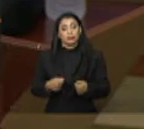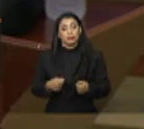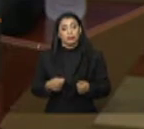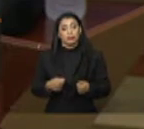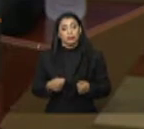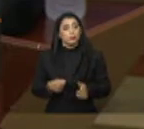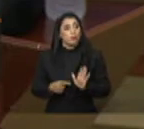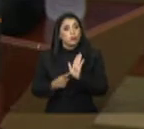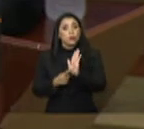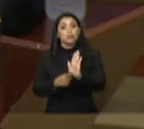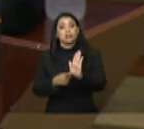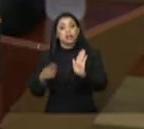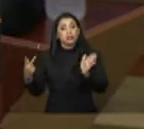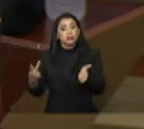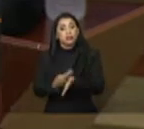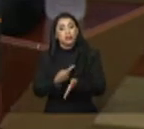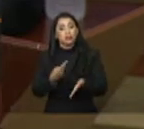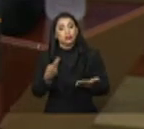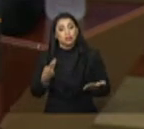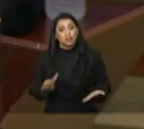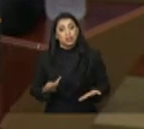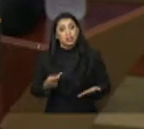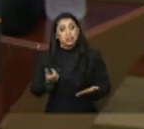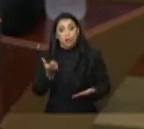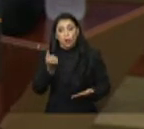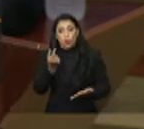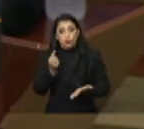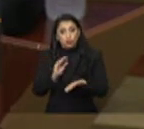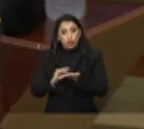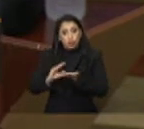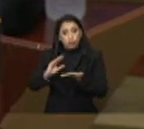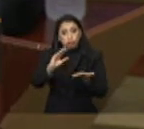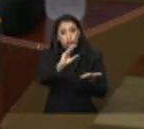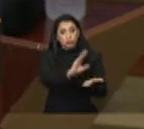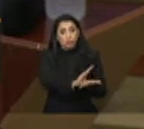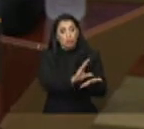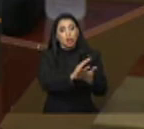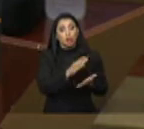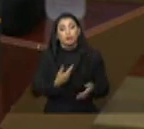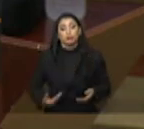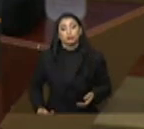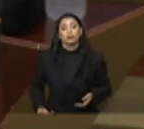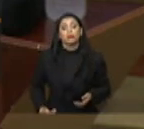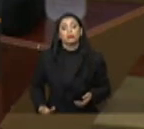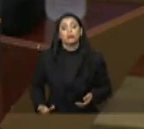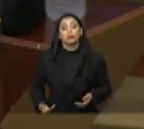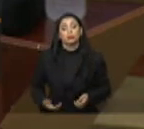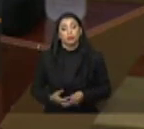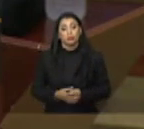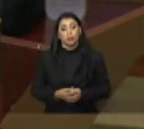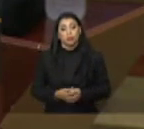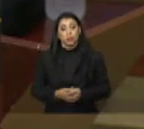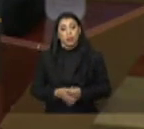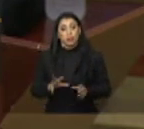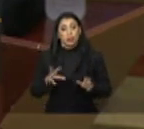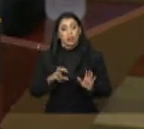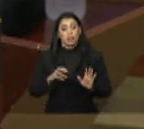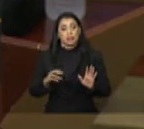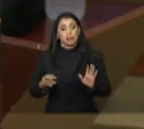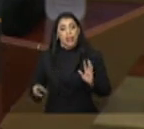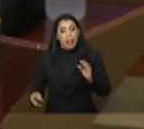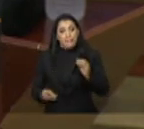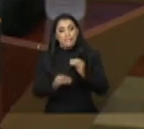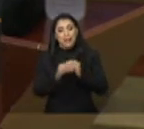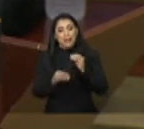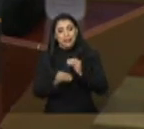luz sobre os impactos que é levar da reserva de recurso por destacar por exemplo para custear a chamadas emendas parlamentares